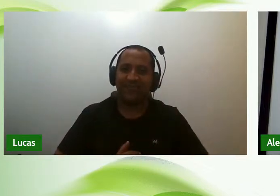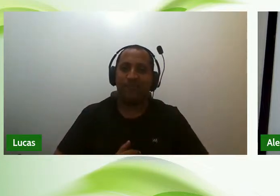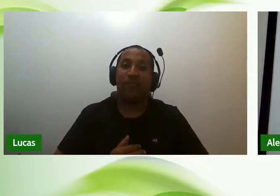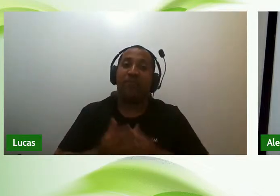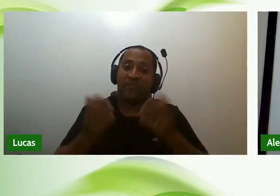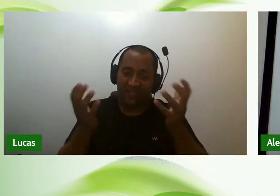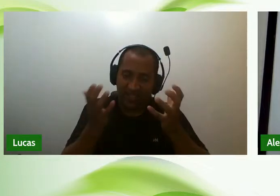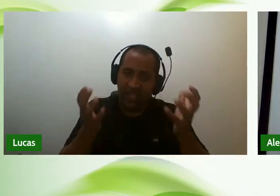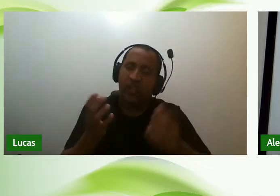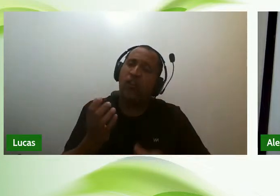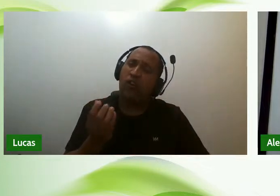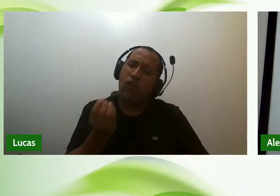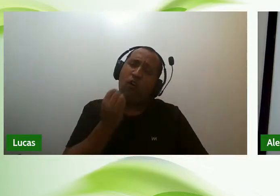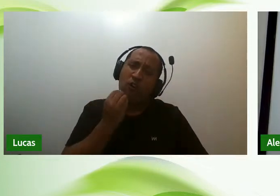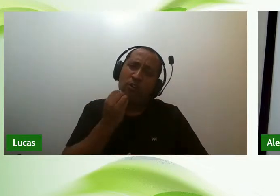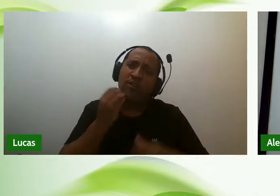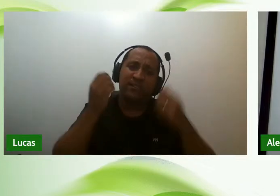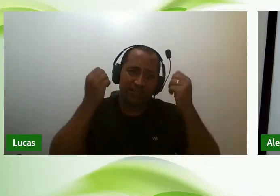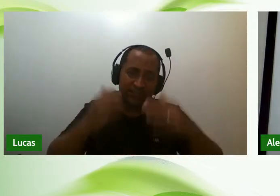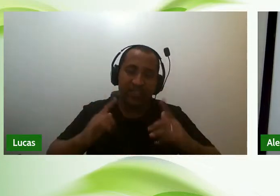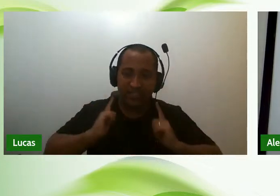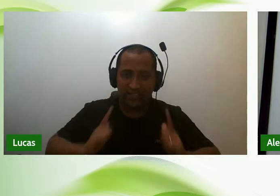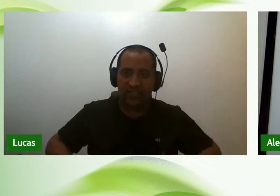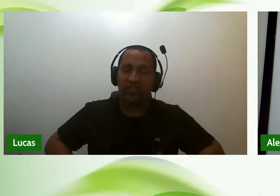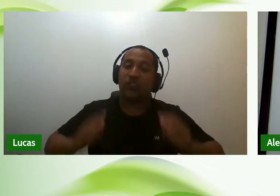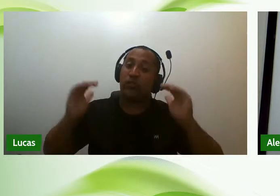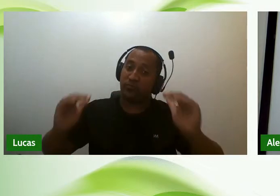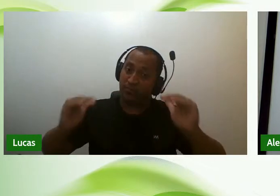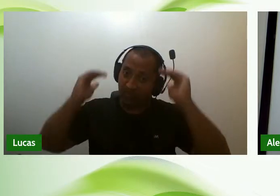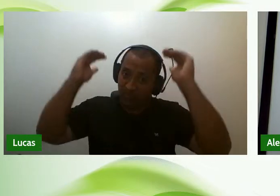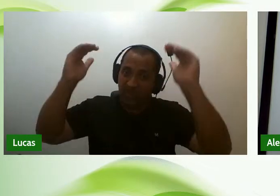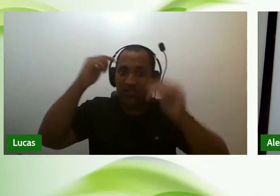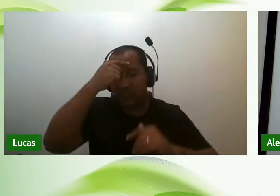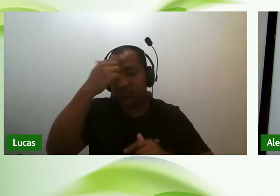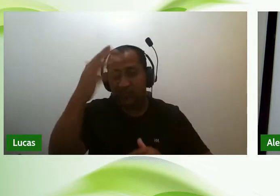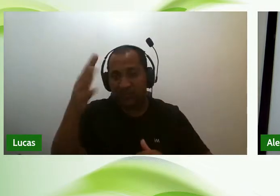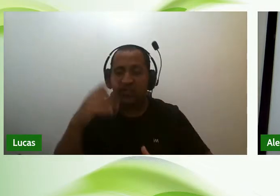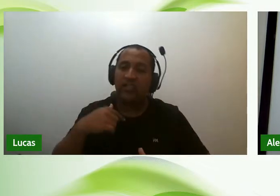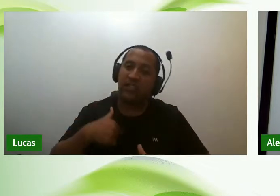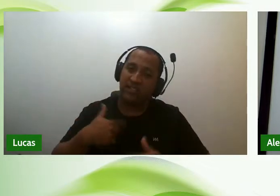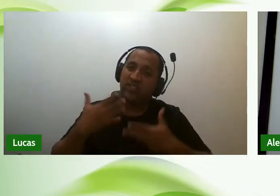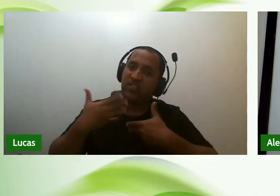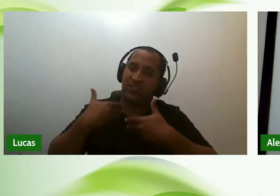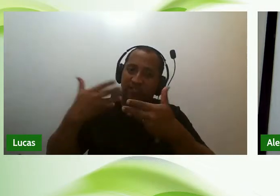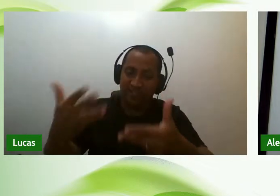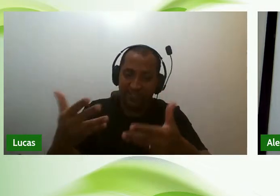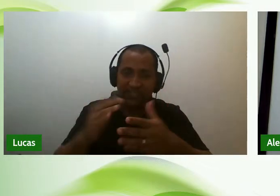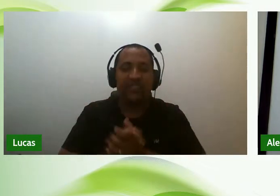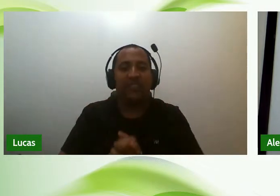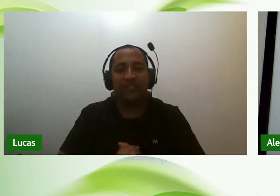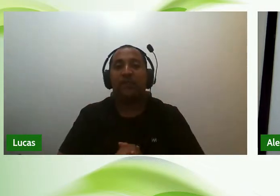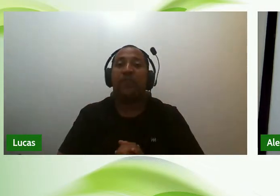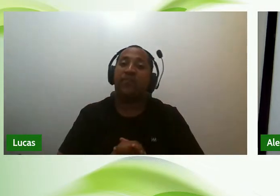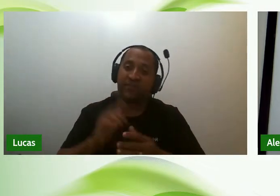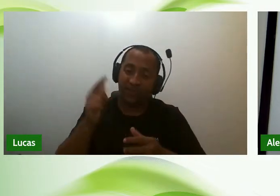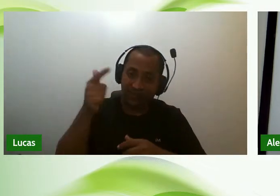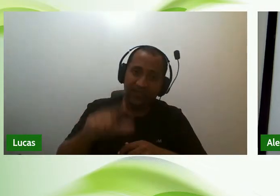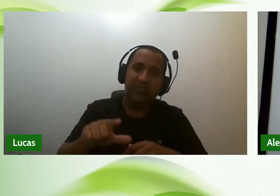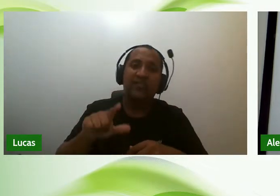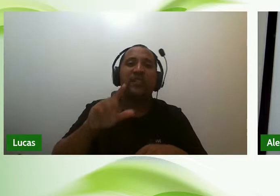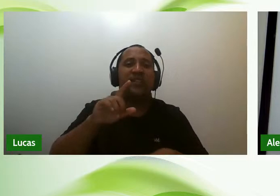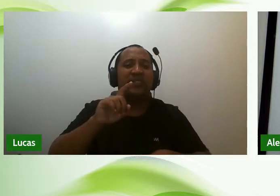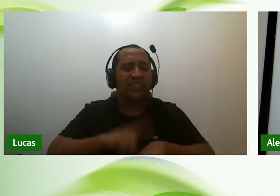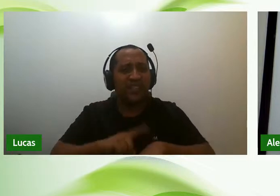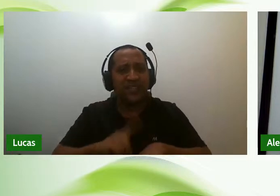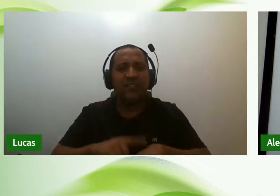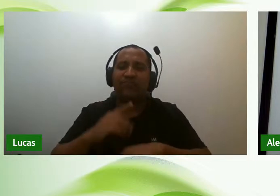Gostaria, obviamente, de agradecer a gestão superior também da Unipampa por essa oportunidade e de mais momentos como esse,